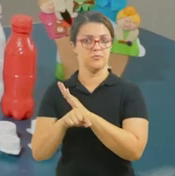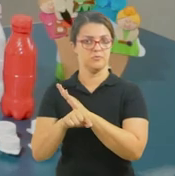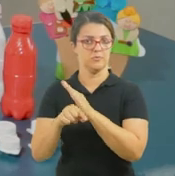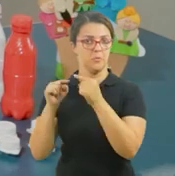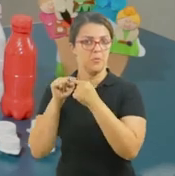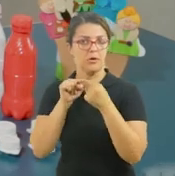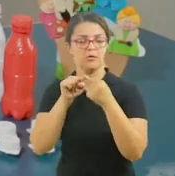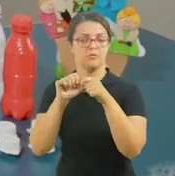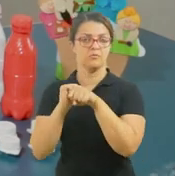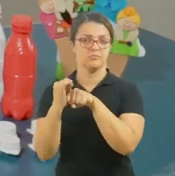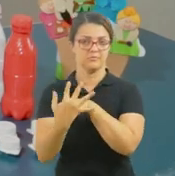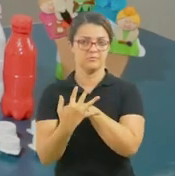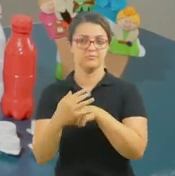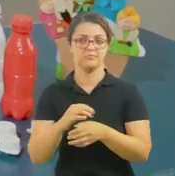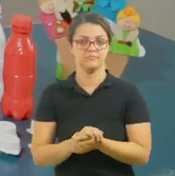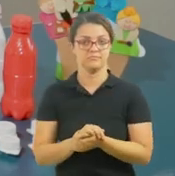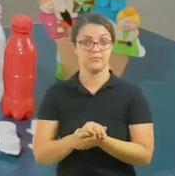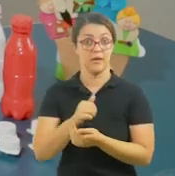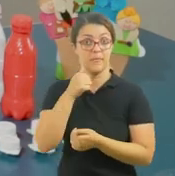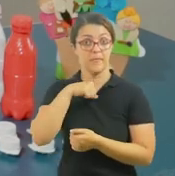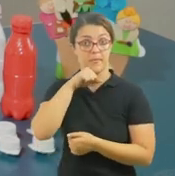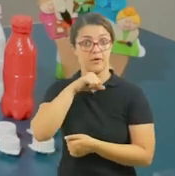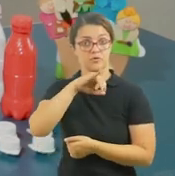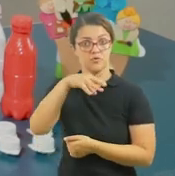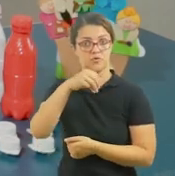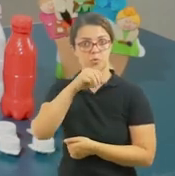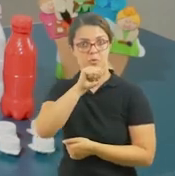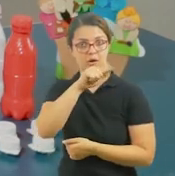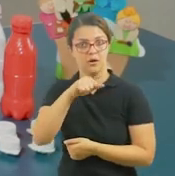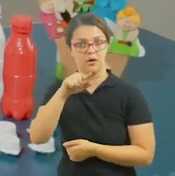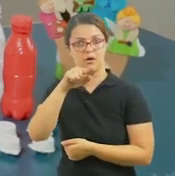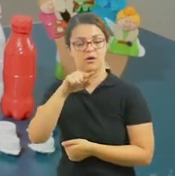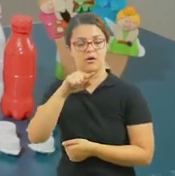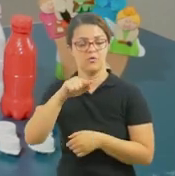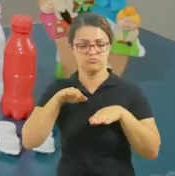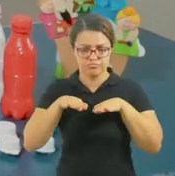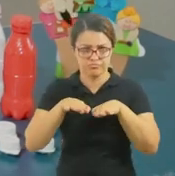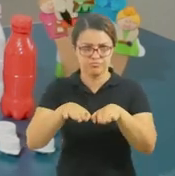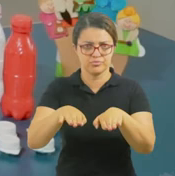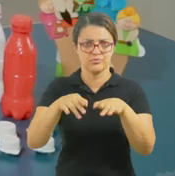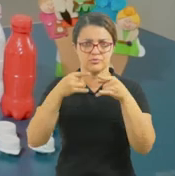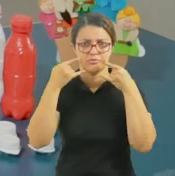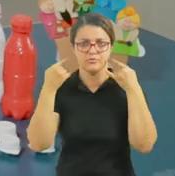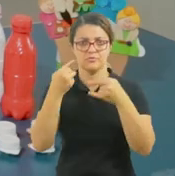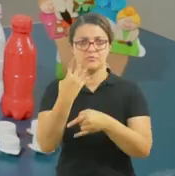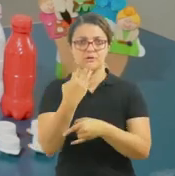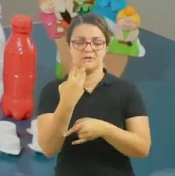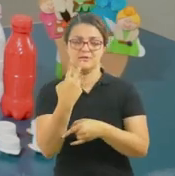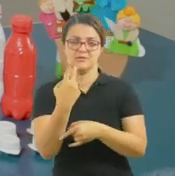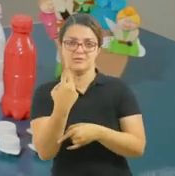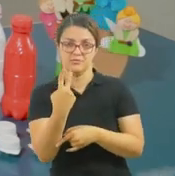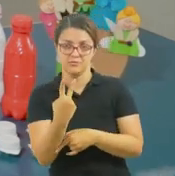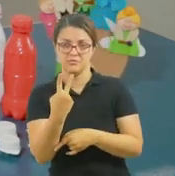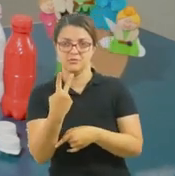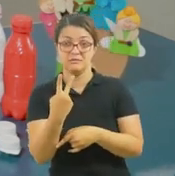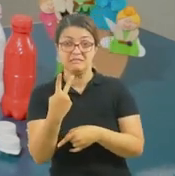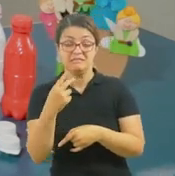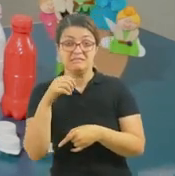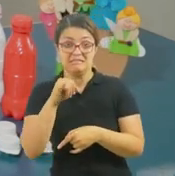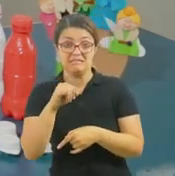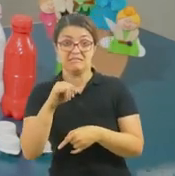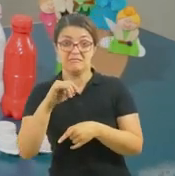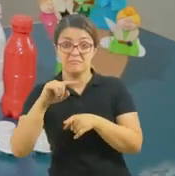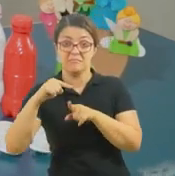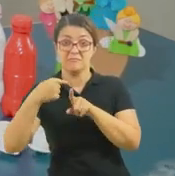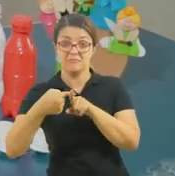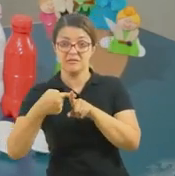coronavírus. Se a mãe de Joãozinho fez 42 máscaras para ajudar as pessoas, se ela fizer mais 13 máscaras, quantas